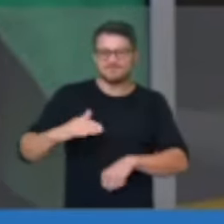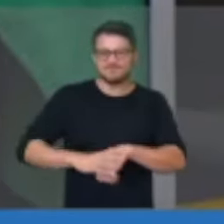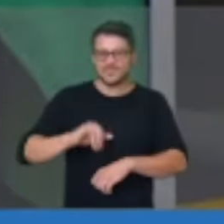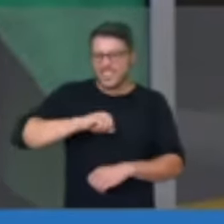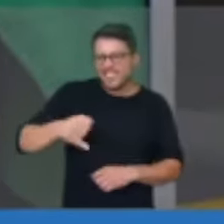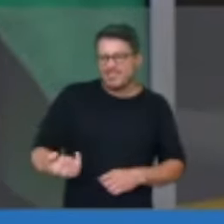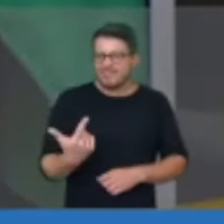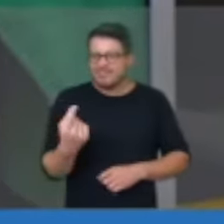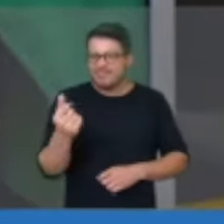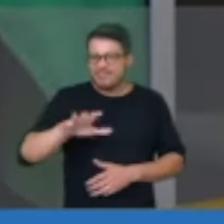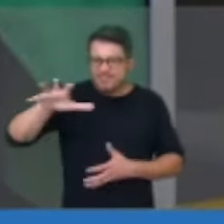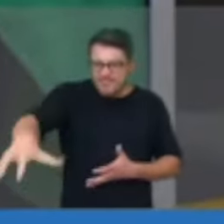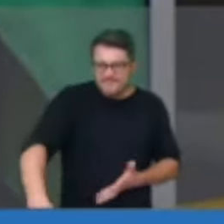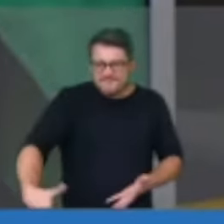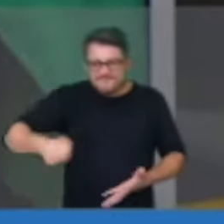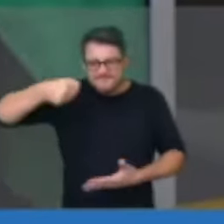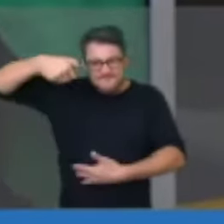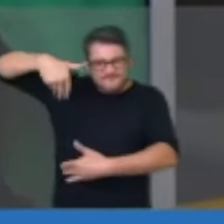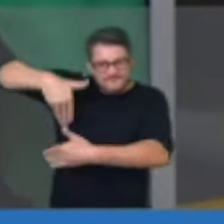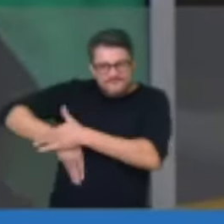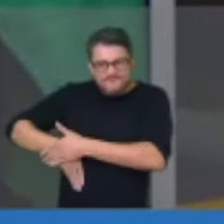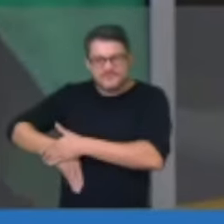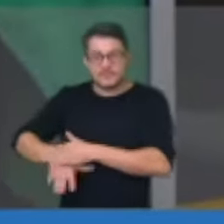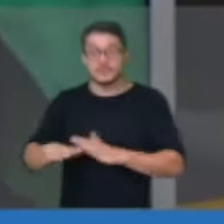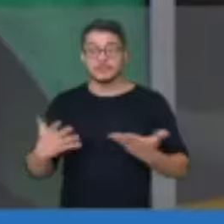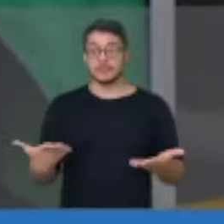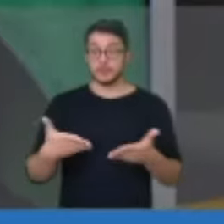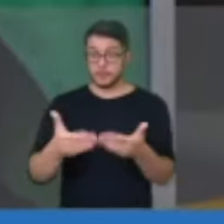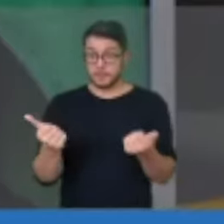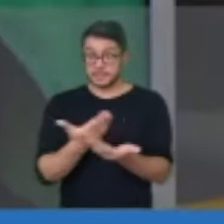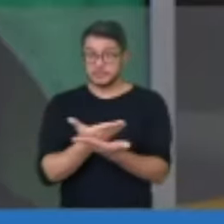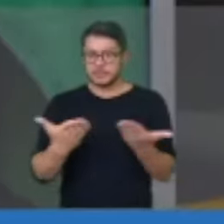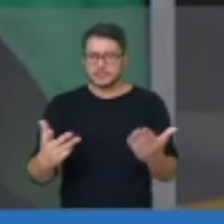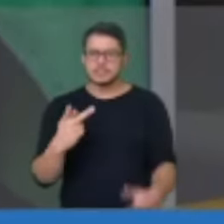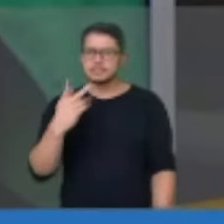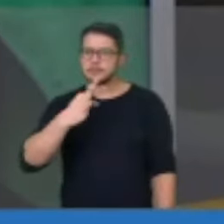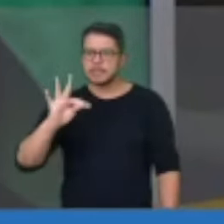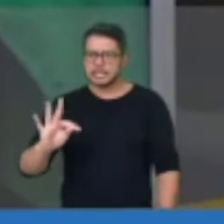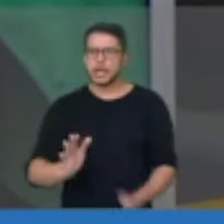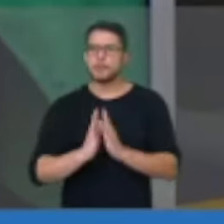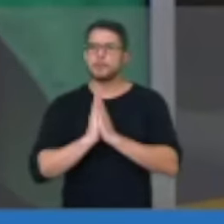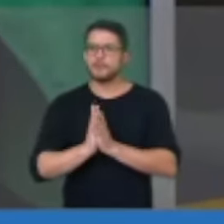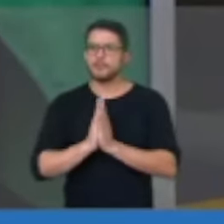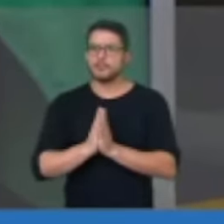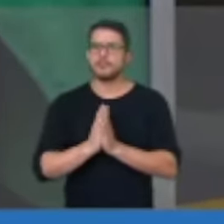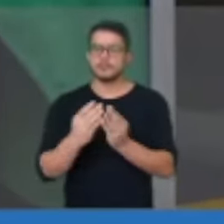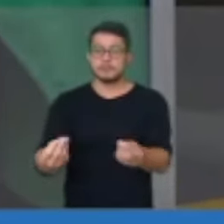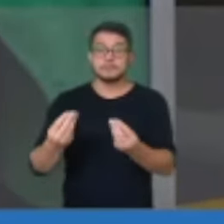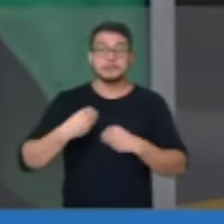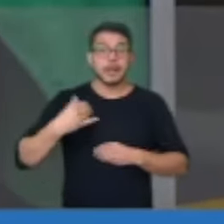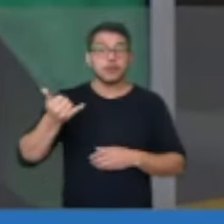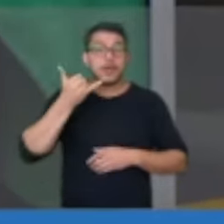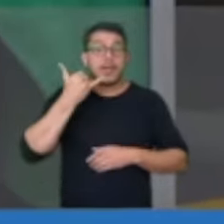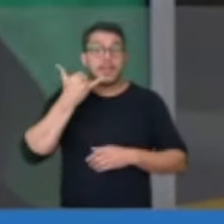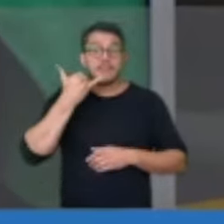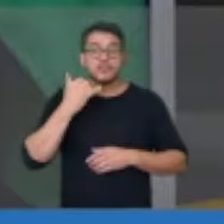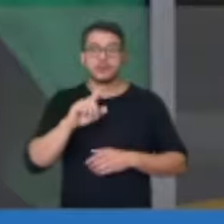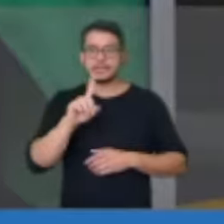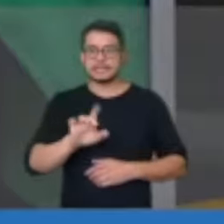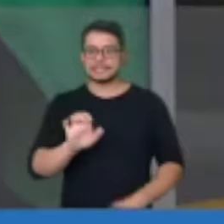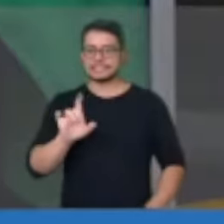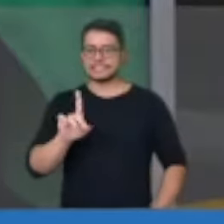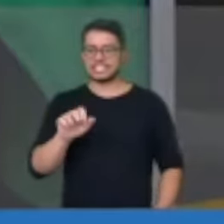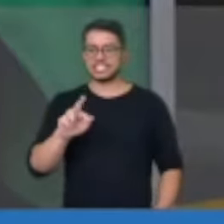no dinheiro público! Então eu peço para os meus colegas petistas, por favor, me passem o telefone do Zé Dirceu. Eu vou ter que aprender com